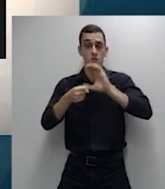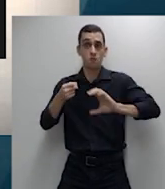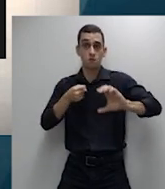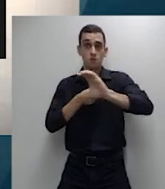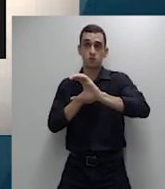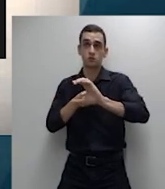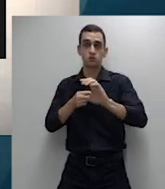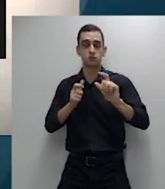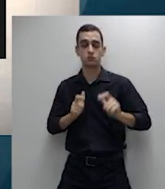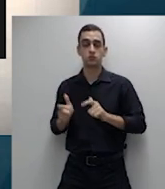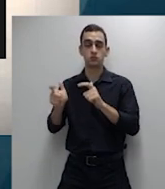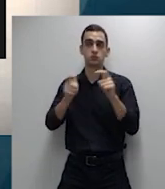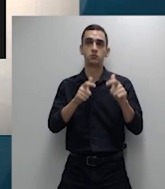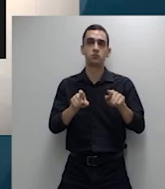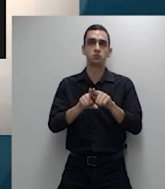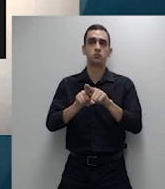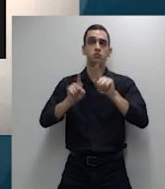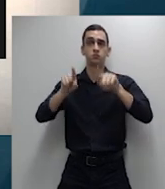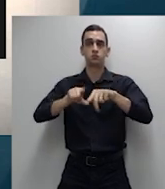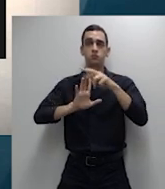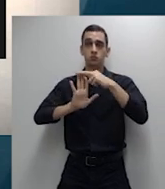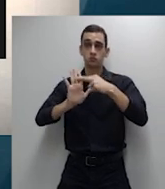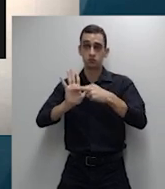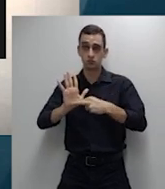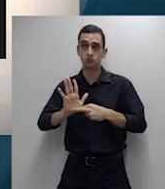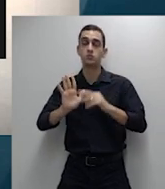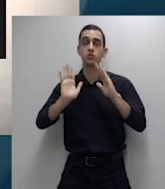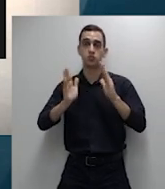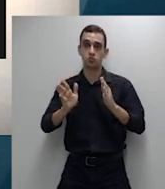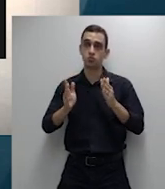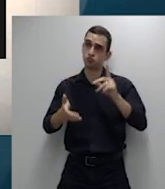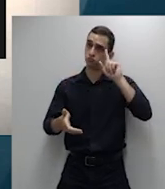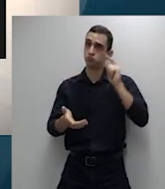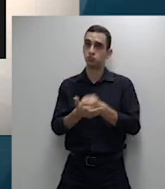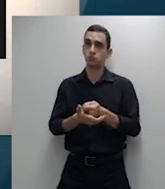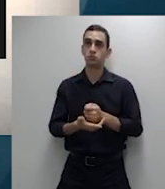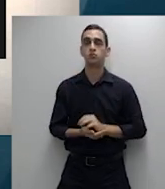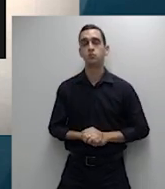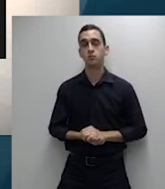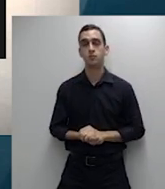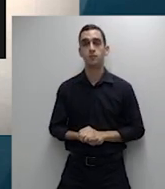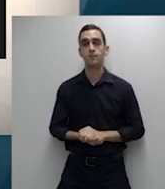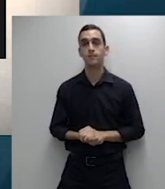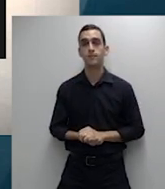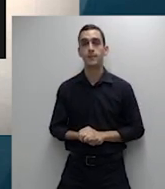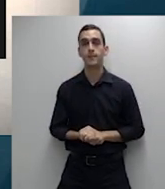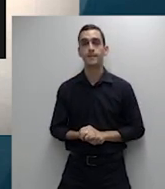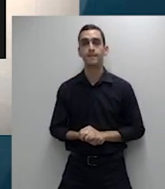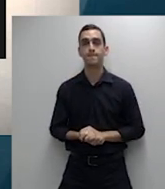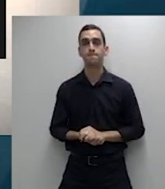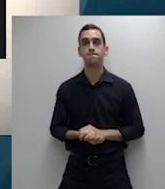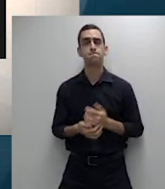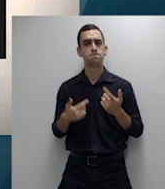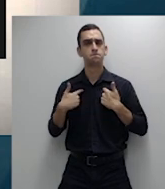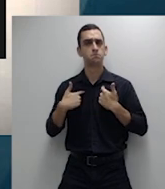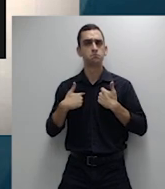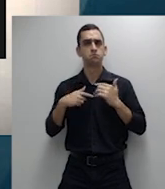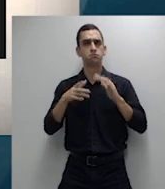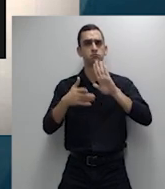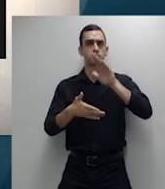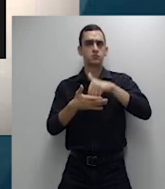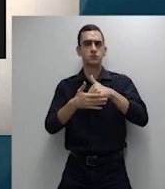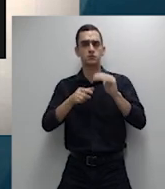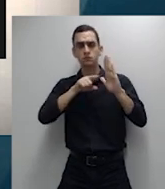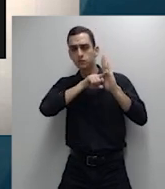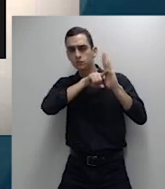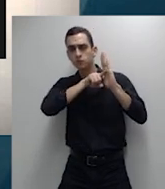regra regimental da corte Estadual eu no exame que fiz a acabei superando